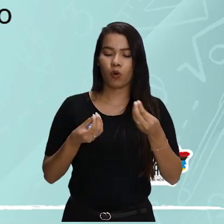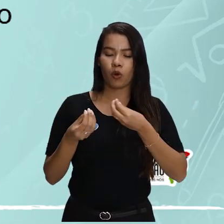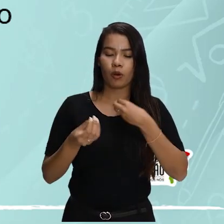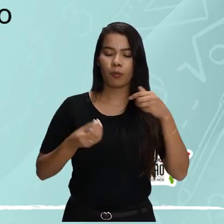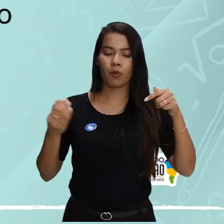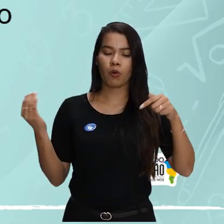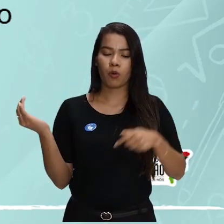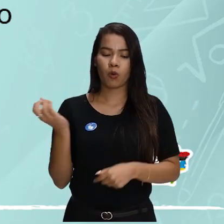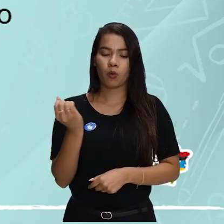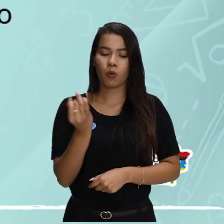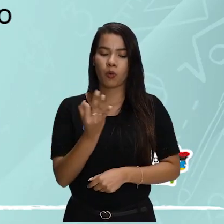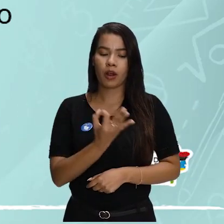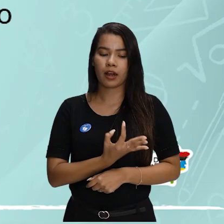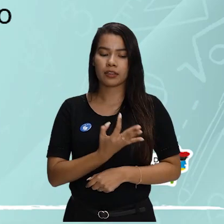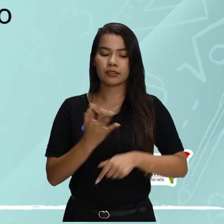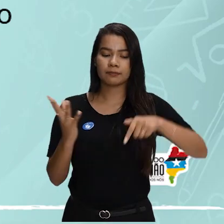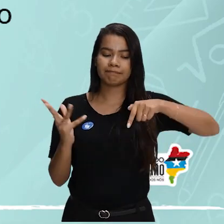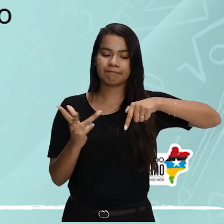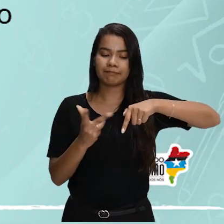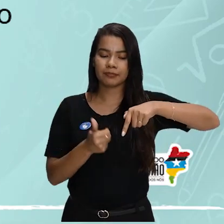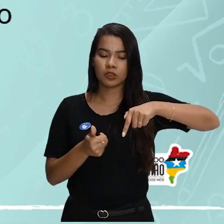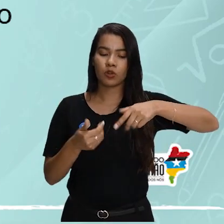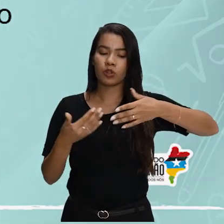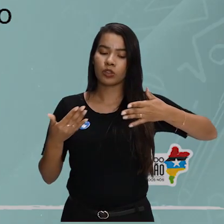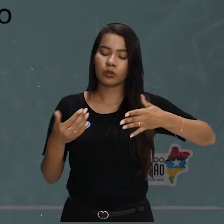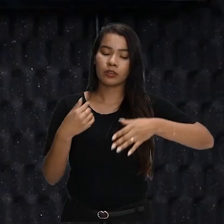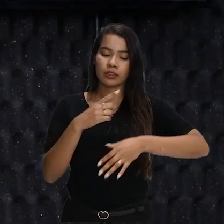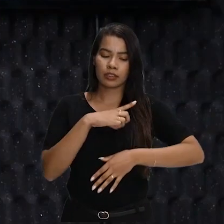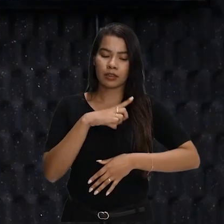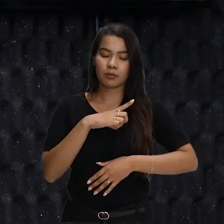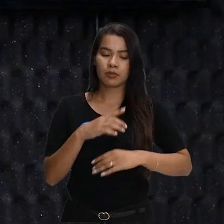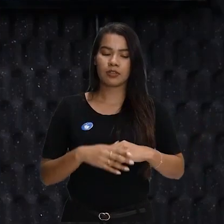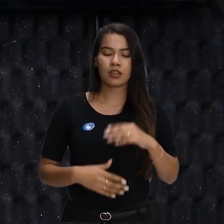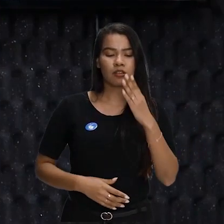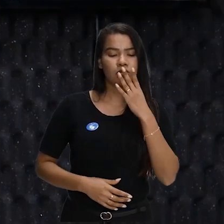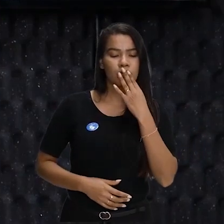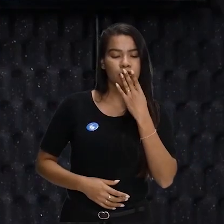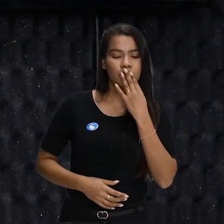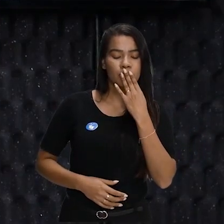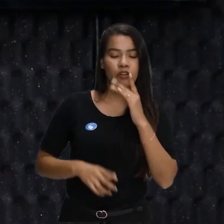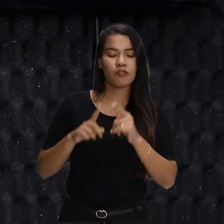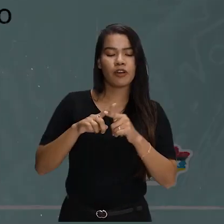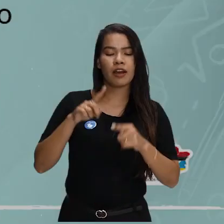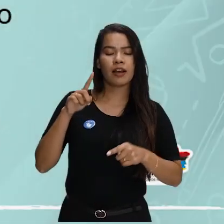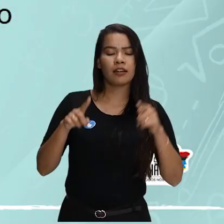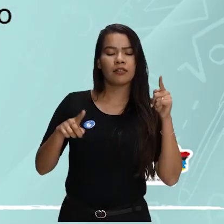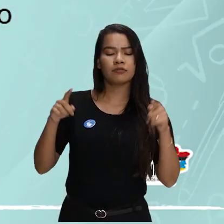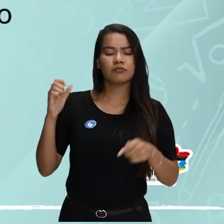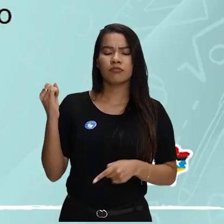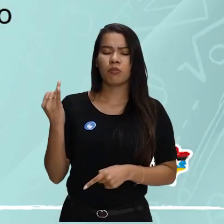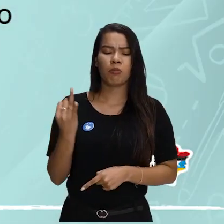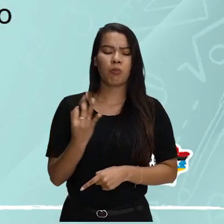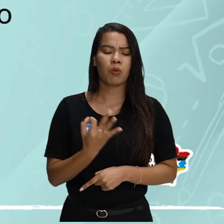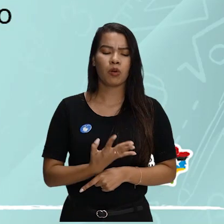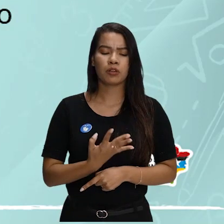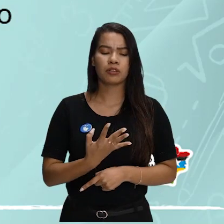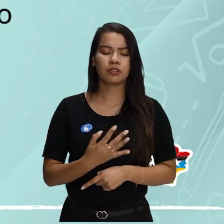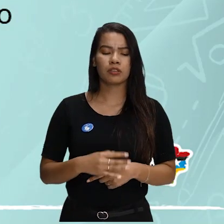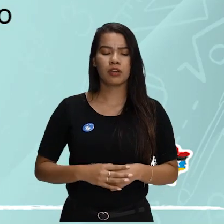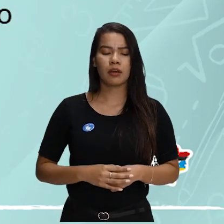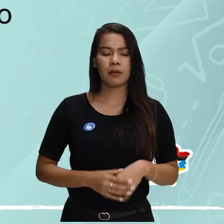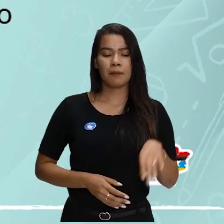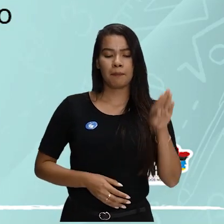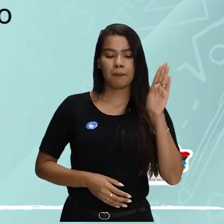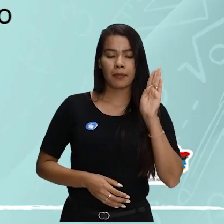temos, as cores são variáveis quantitativas. Vamos ver. O número de filhos de uma